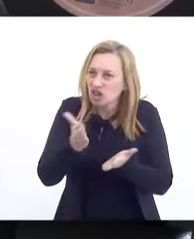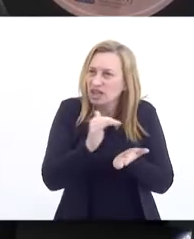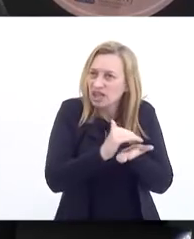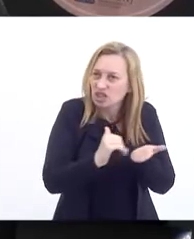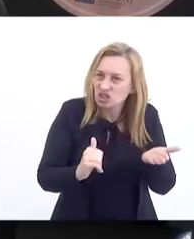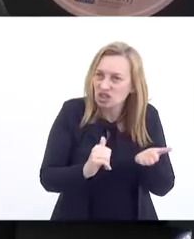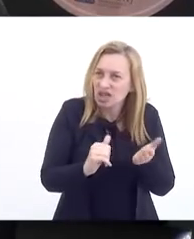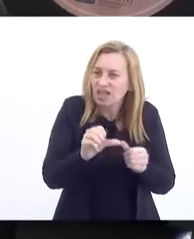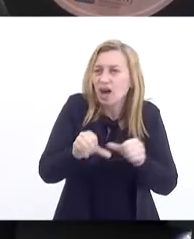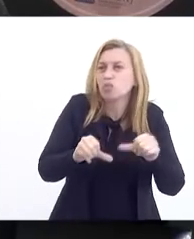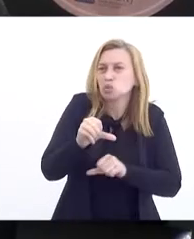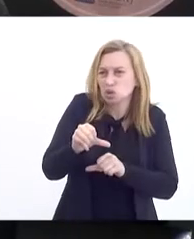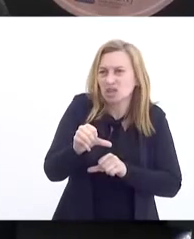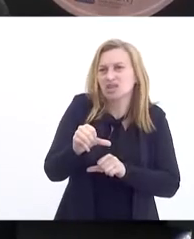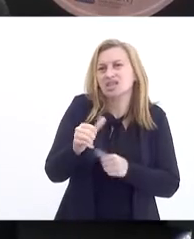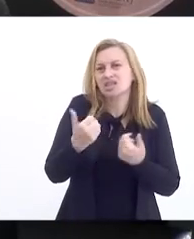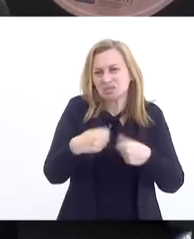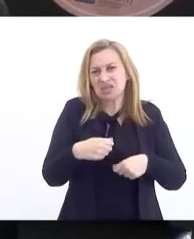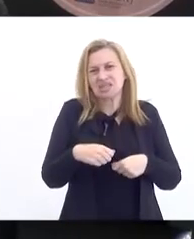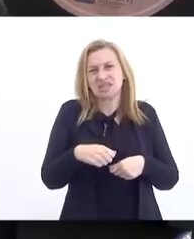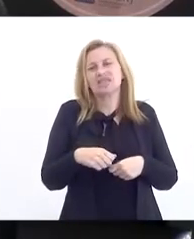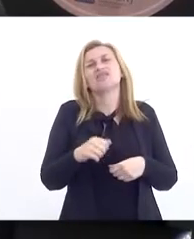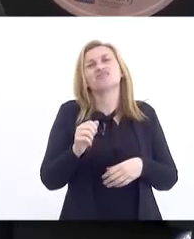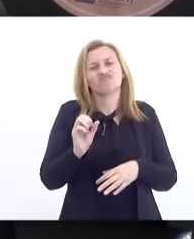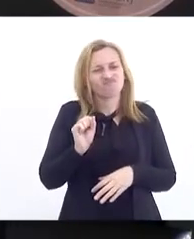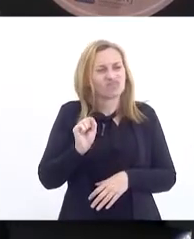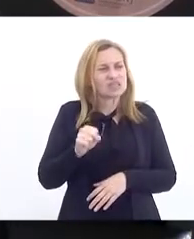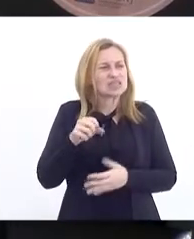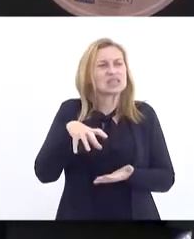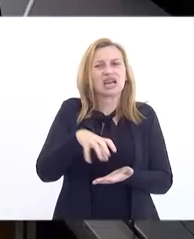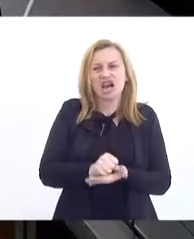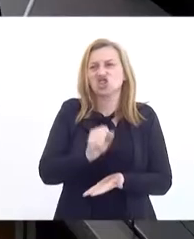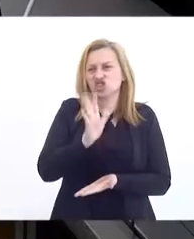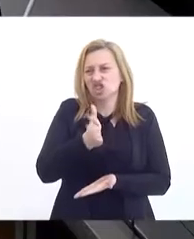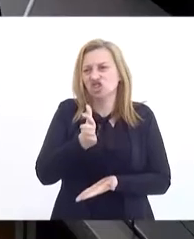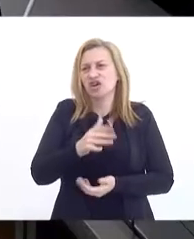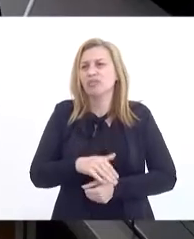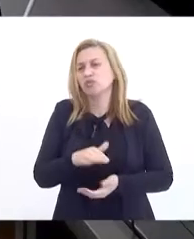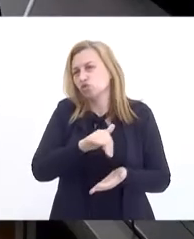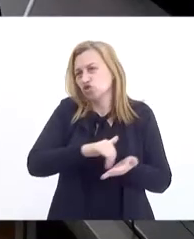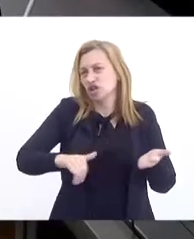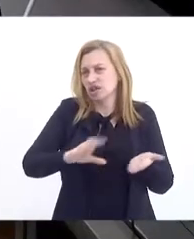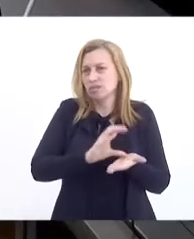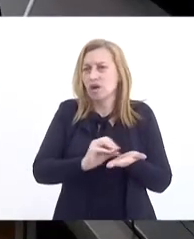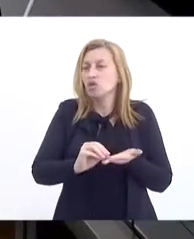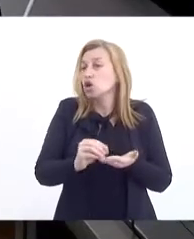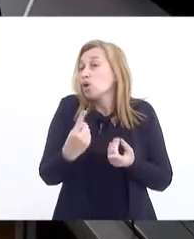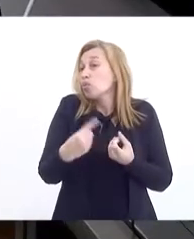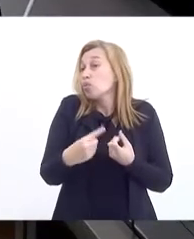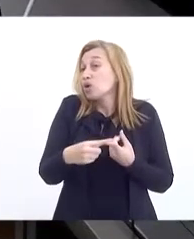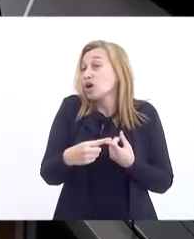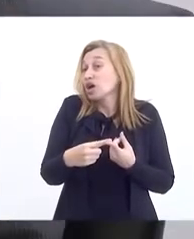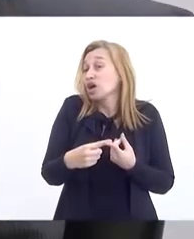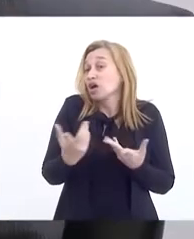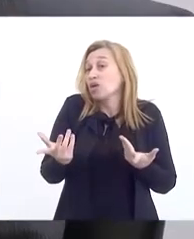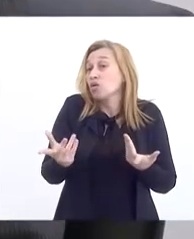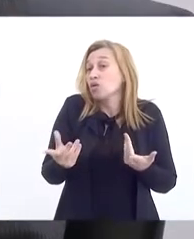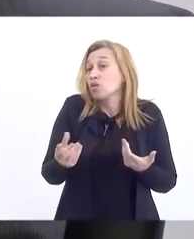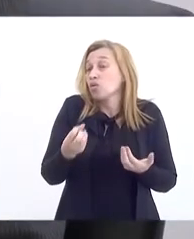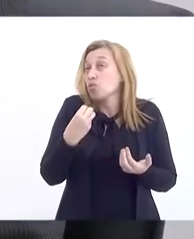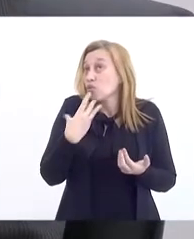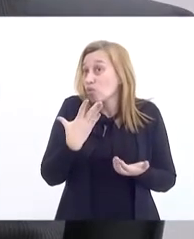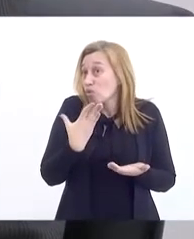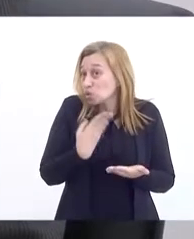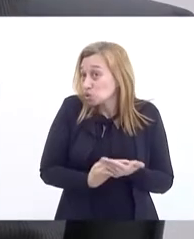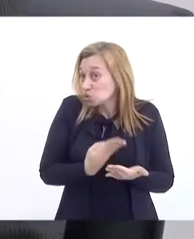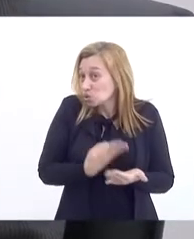já na retirada faça a mudança. Sem problema. Já fica registrado. Mas eu vou tirar de pauta, porque, como um bom